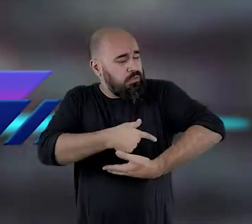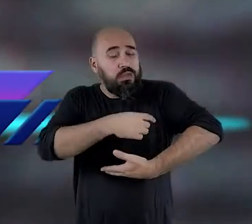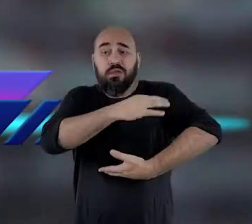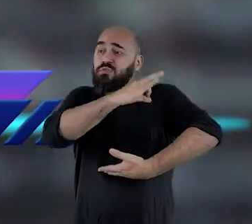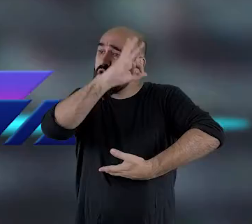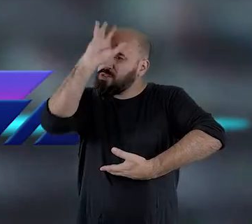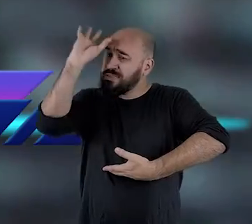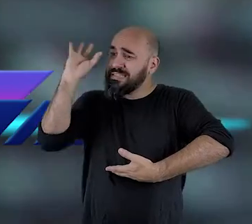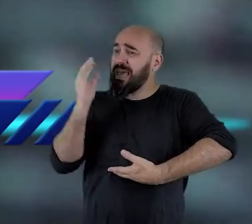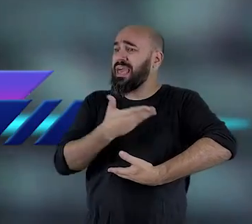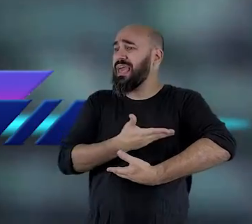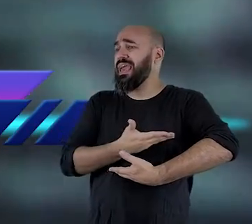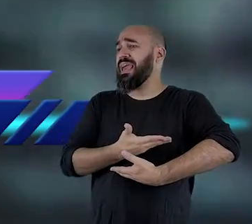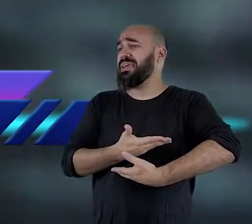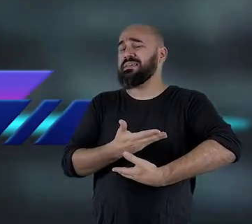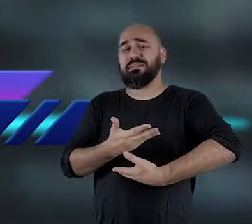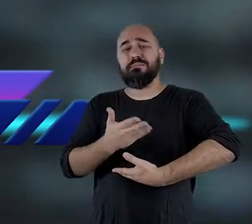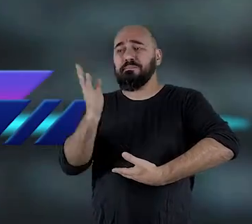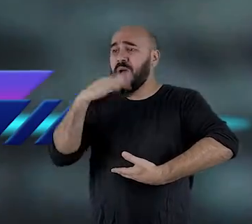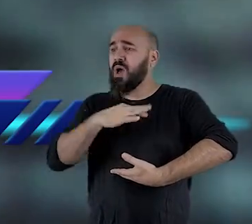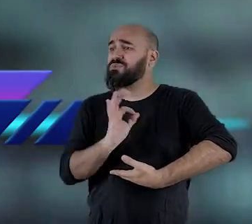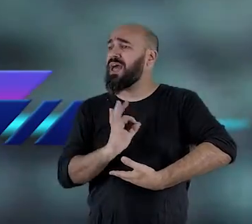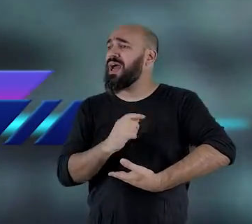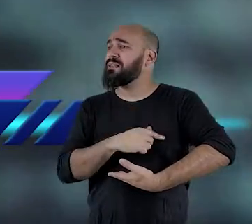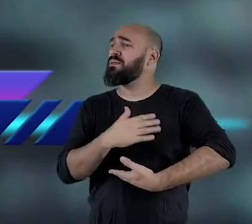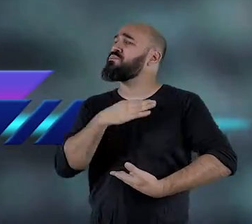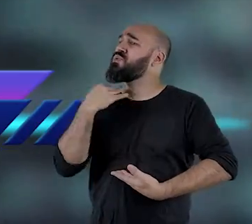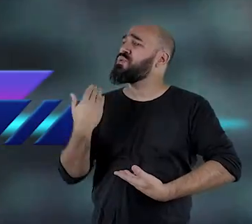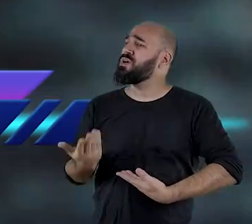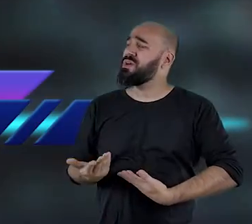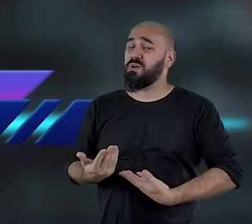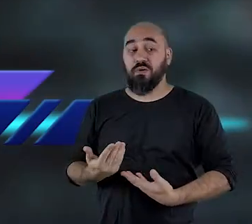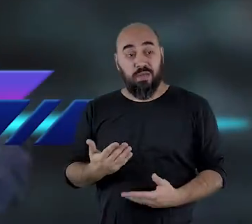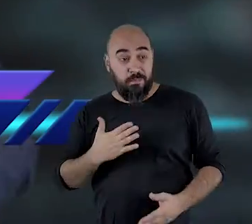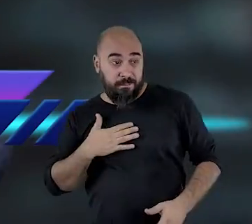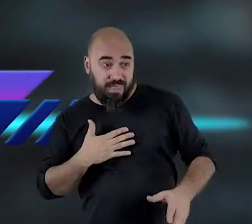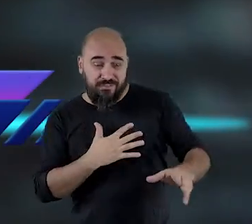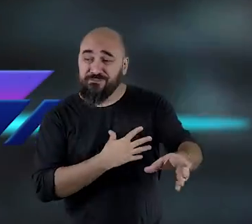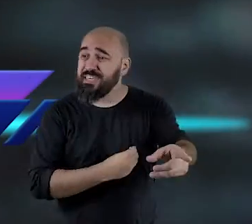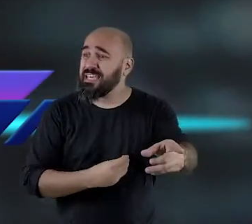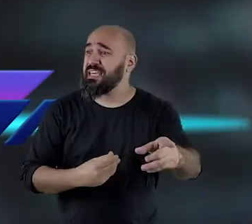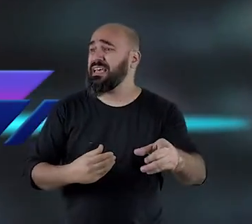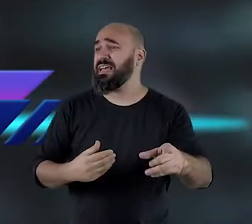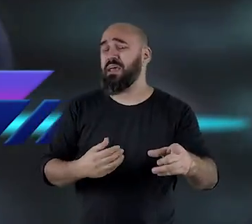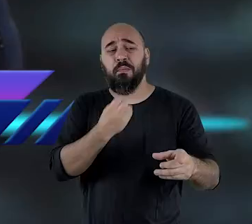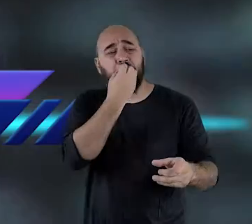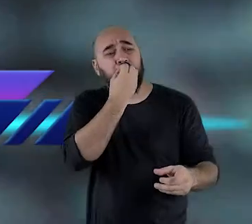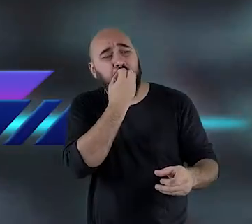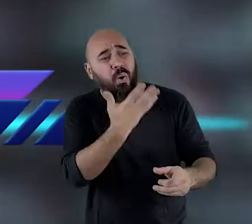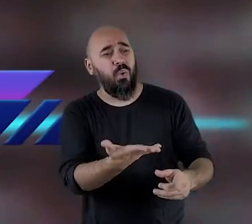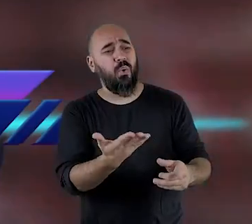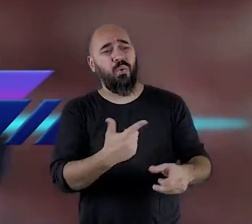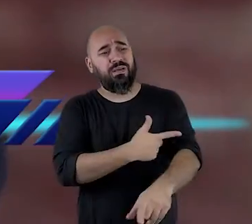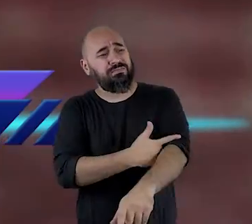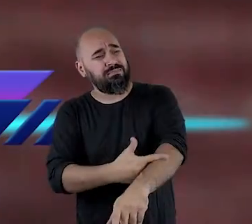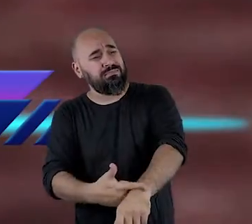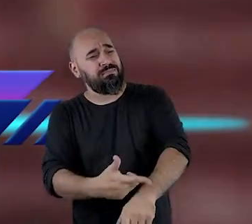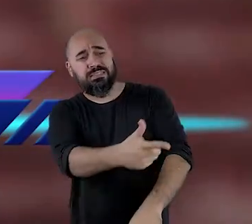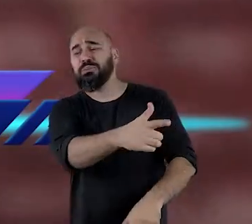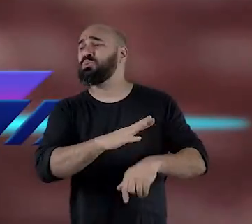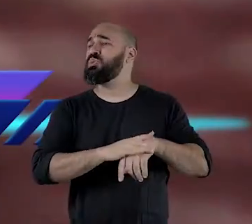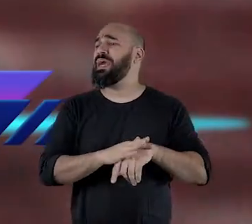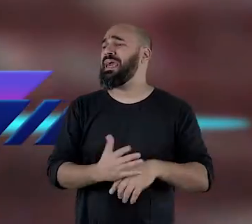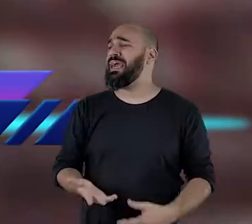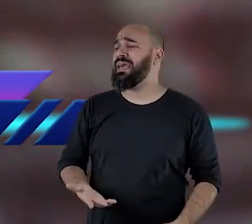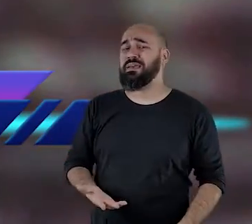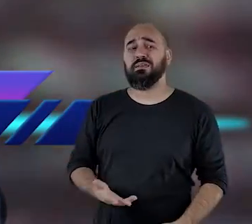foi acometida por uma doença tão grave? Por que algumas vezes vemos o mal triunfando sobre